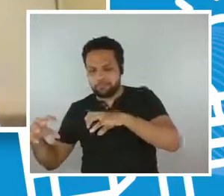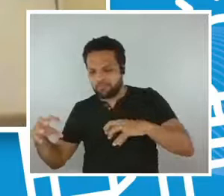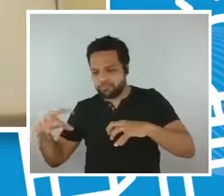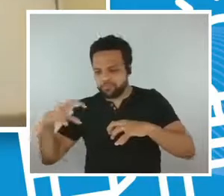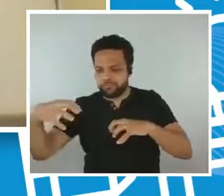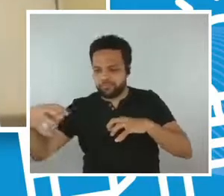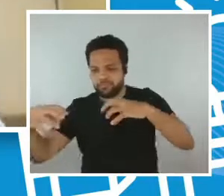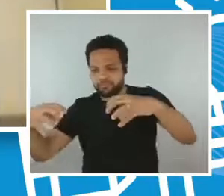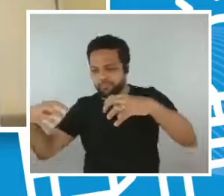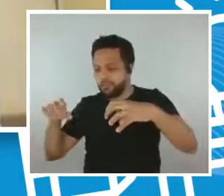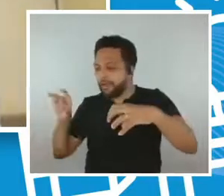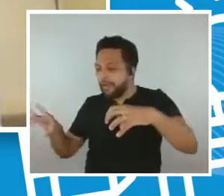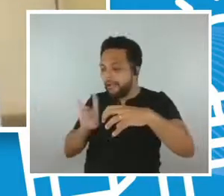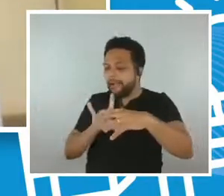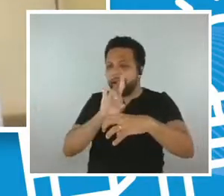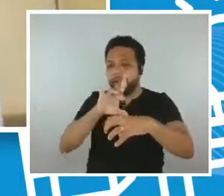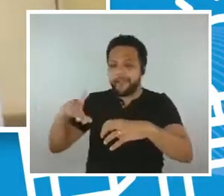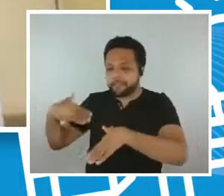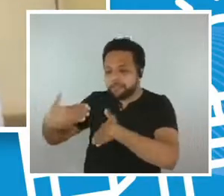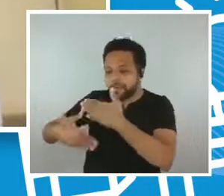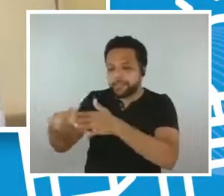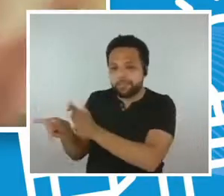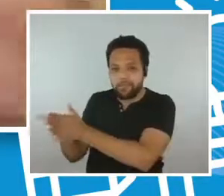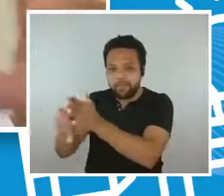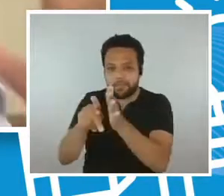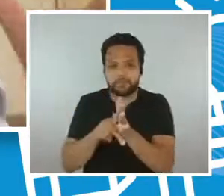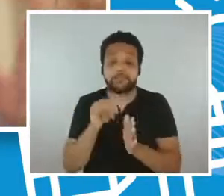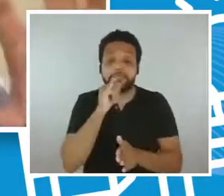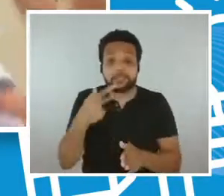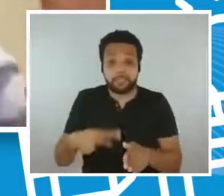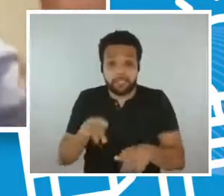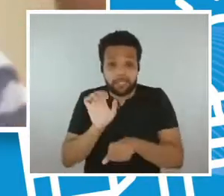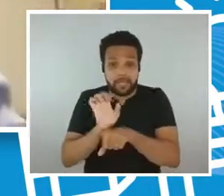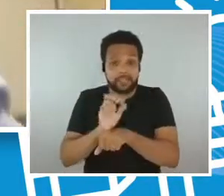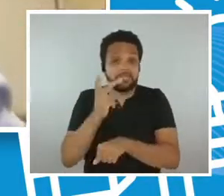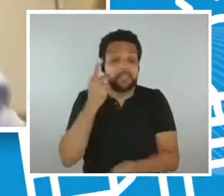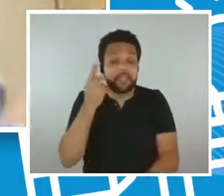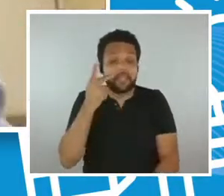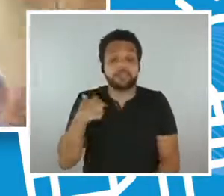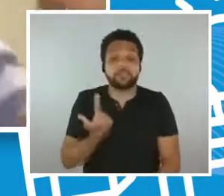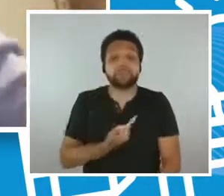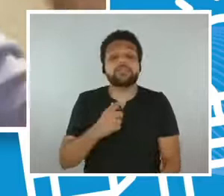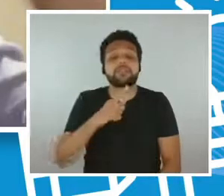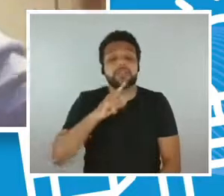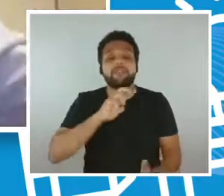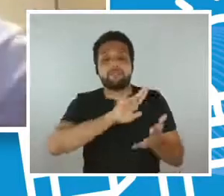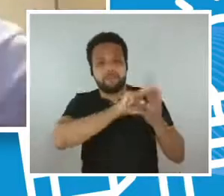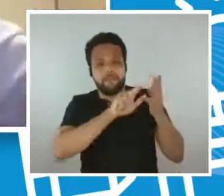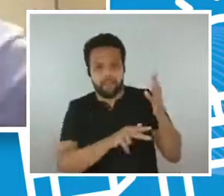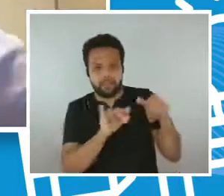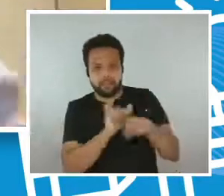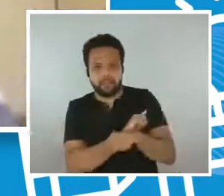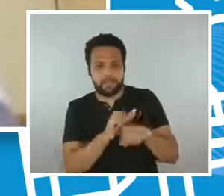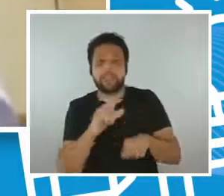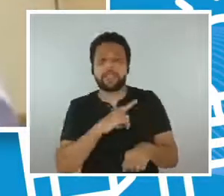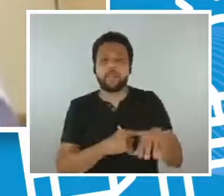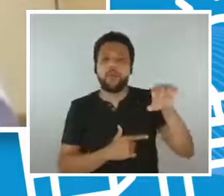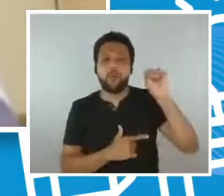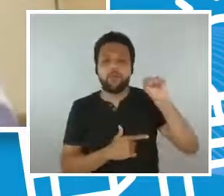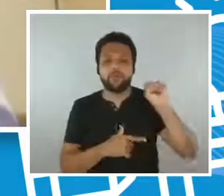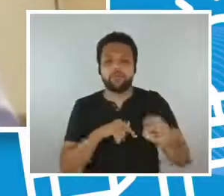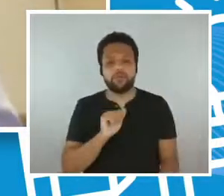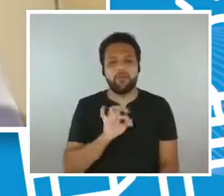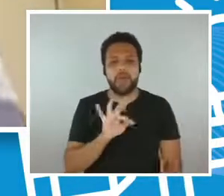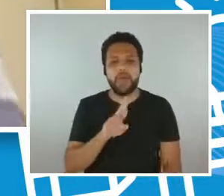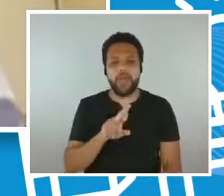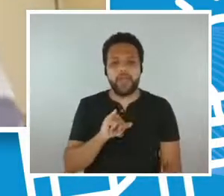gente está rodando agora no estado aqui do Ceará, por exemplo, ele tem um conjunto de atributos. Então, teriam 8 atributos que estão em todos